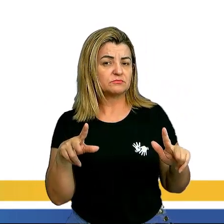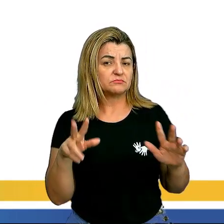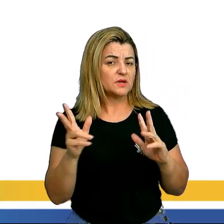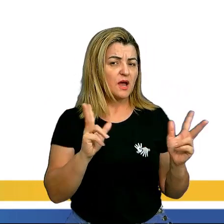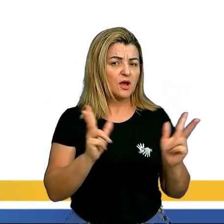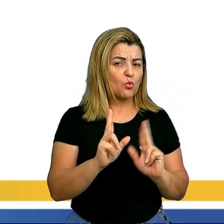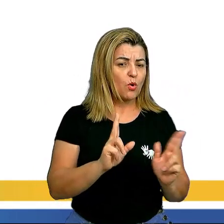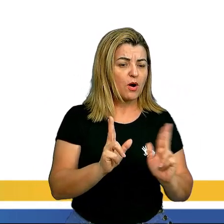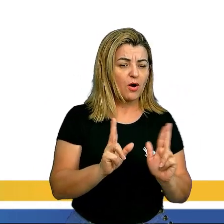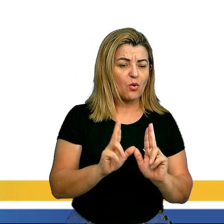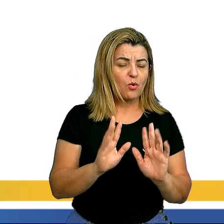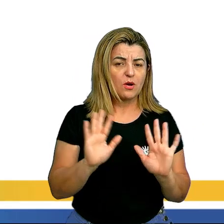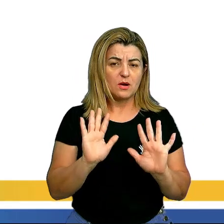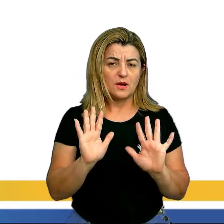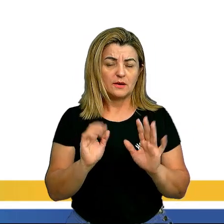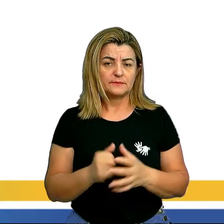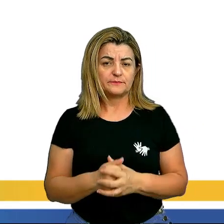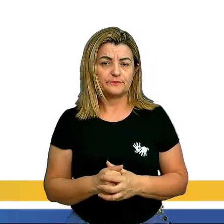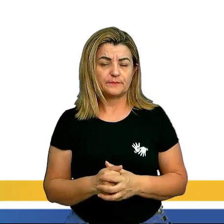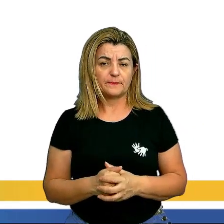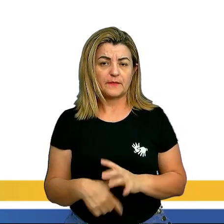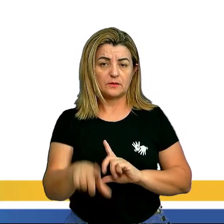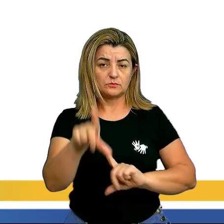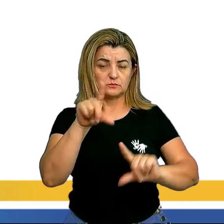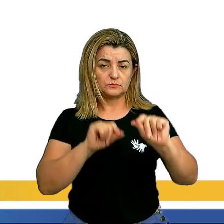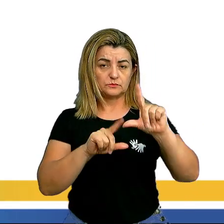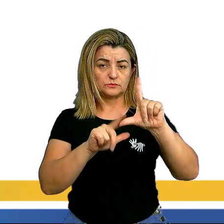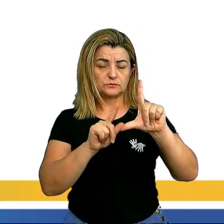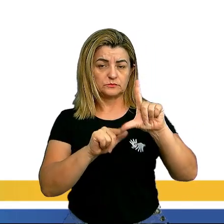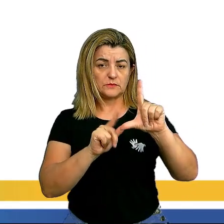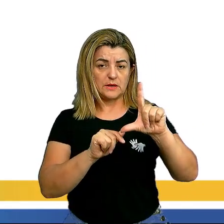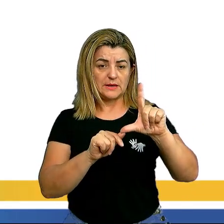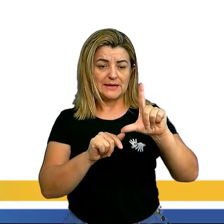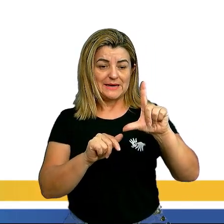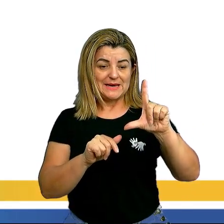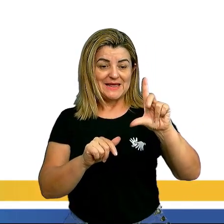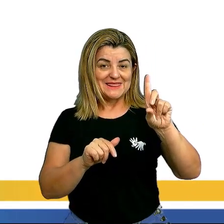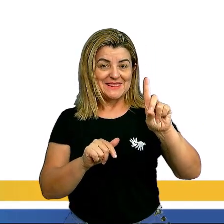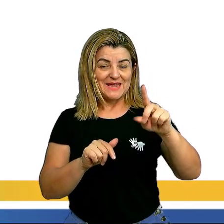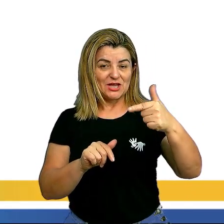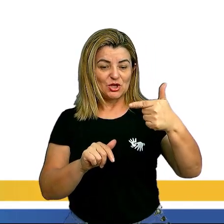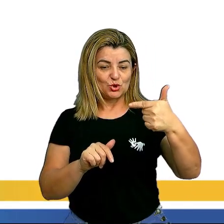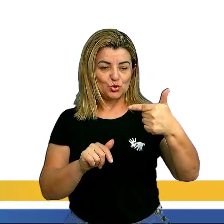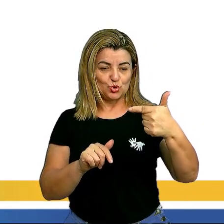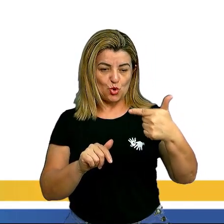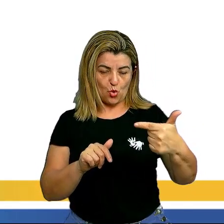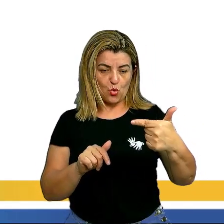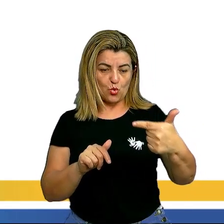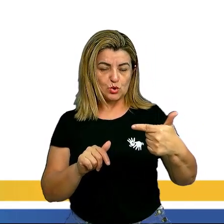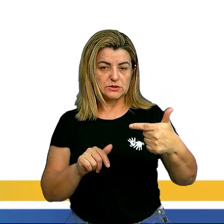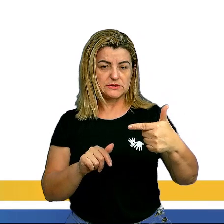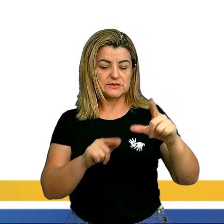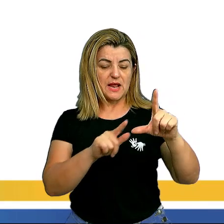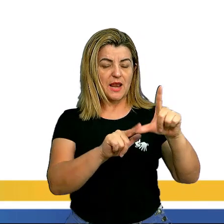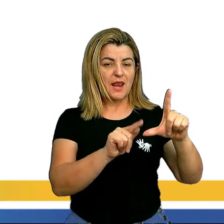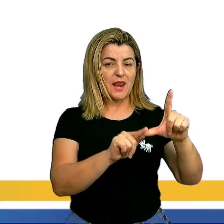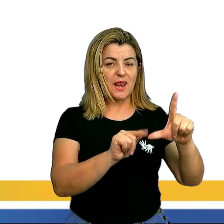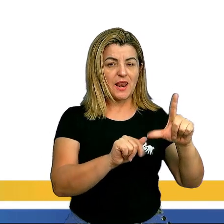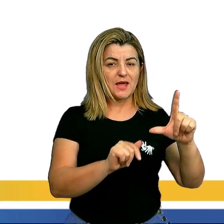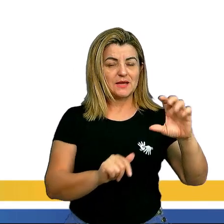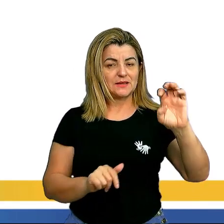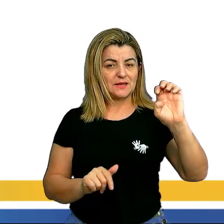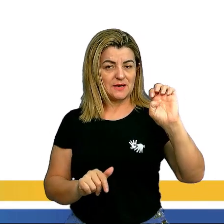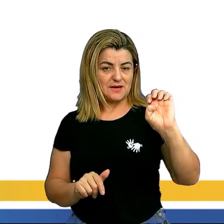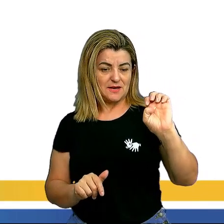mesma cores, então não é essa aqui também. Alternativa E. D2 foram preservadas as mesmas características fenotípicas